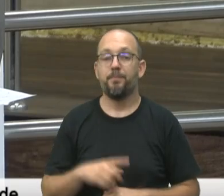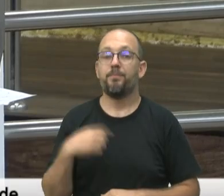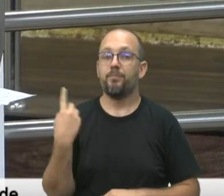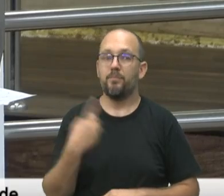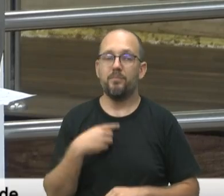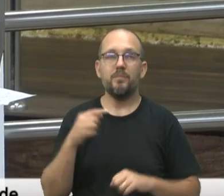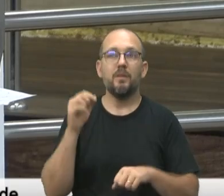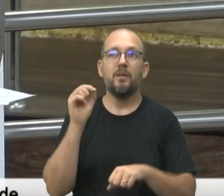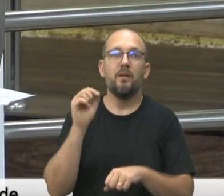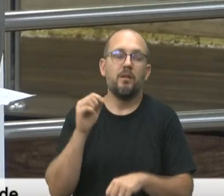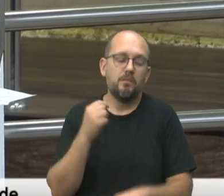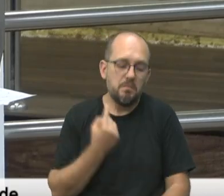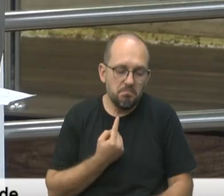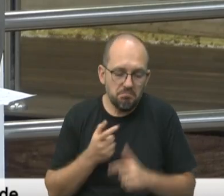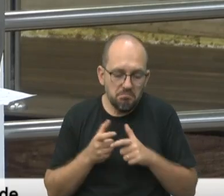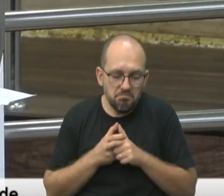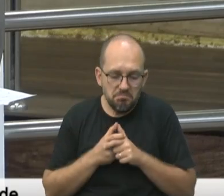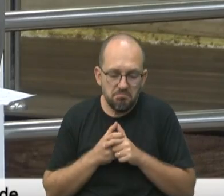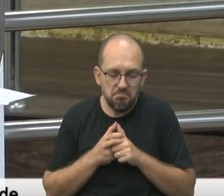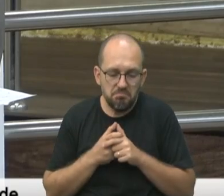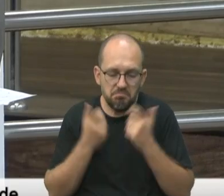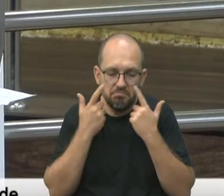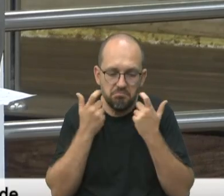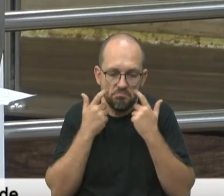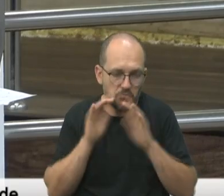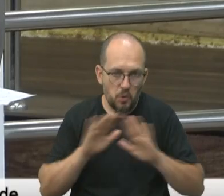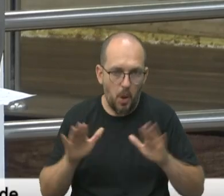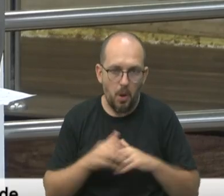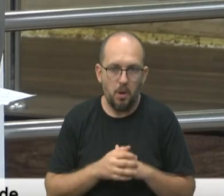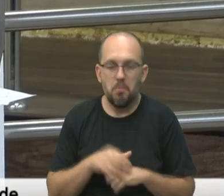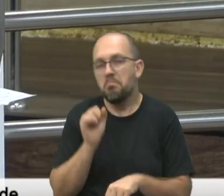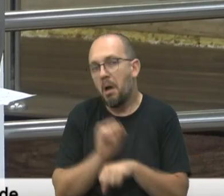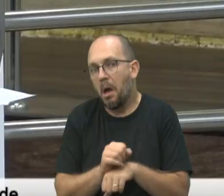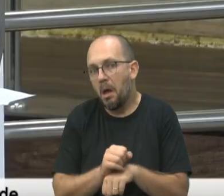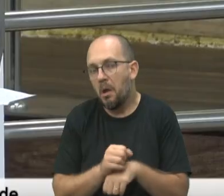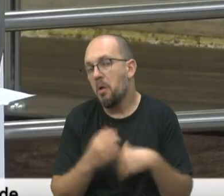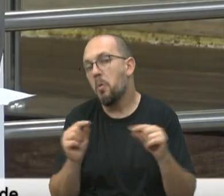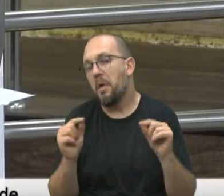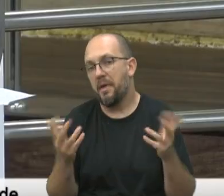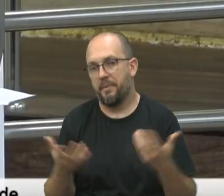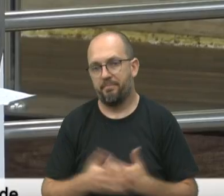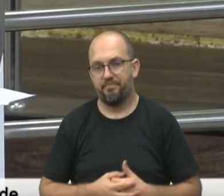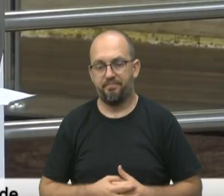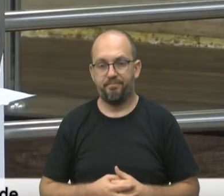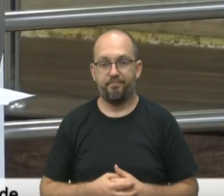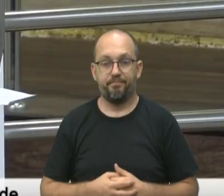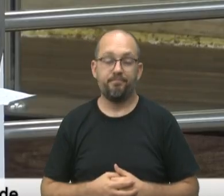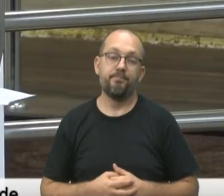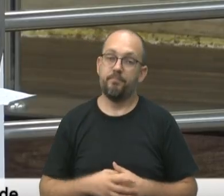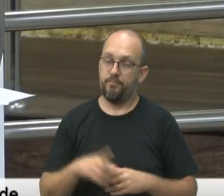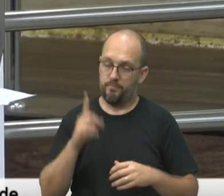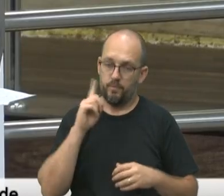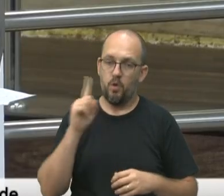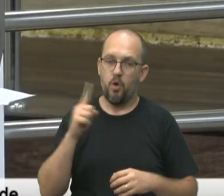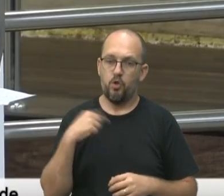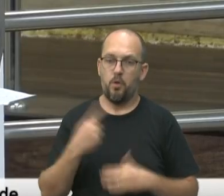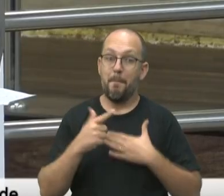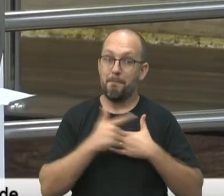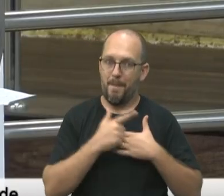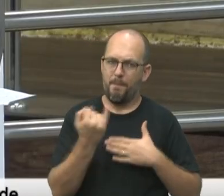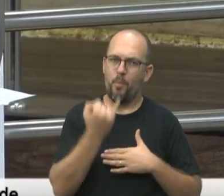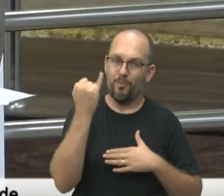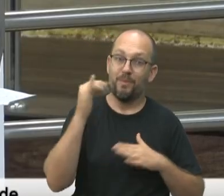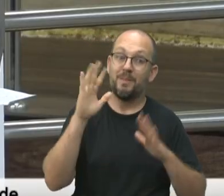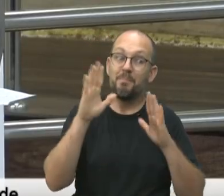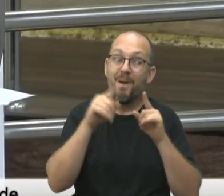paralisamos, choramos, abandonamos a luta ou o quê? Eu digo uma coisa, o nosso papel é importante, mas o papel de